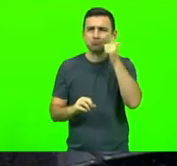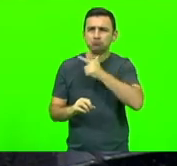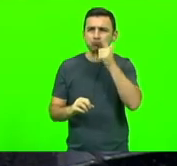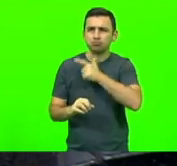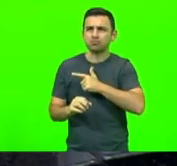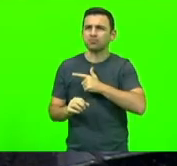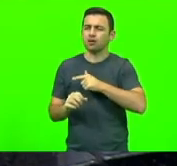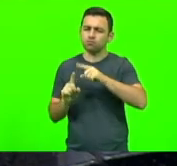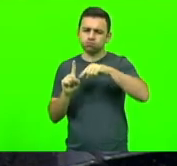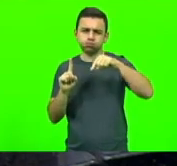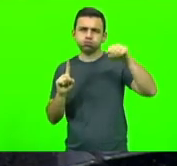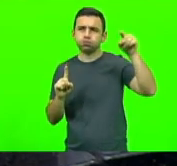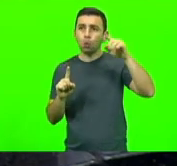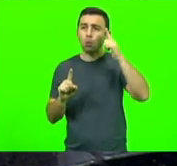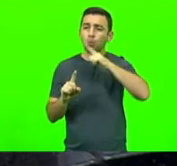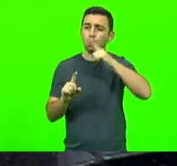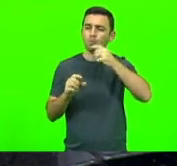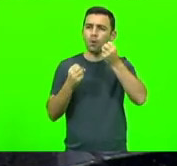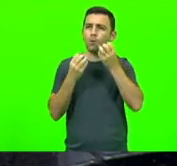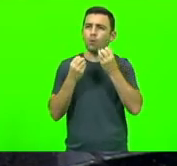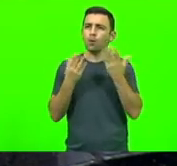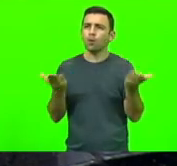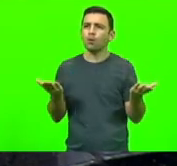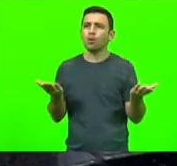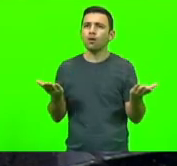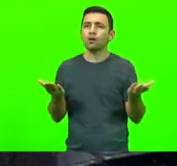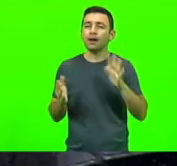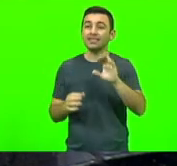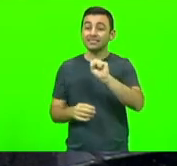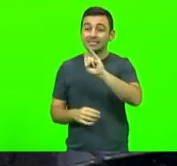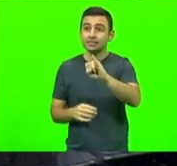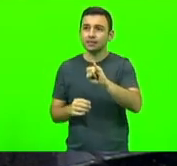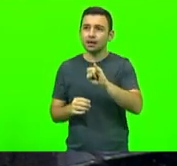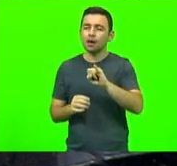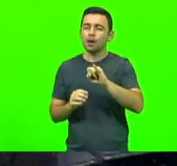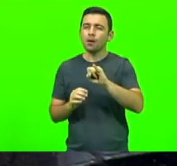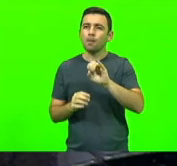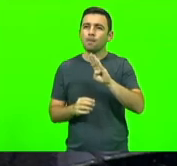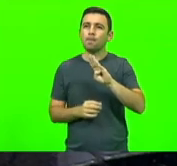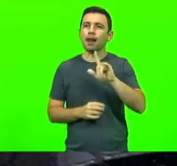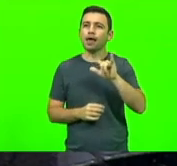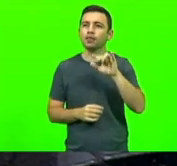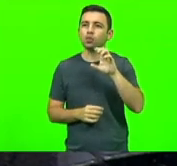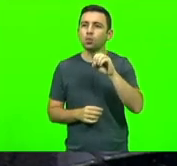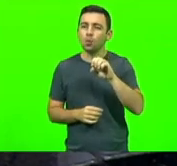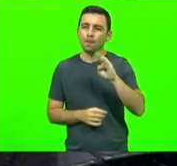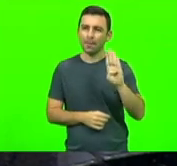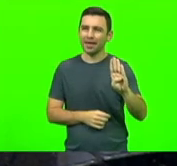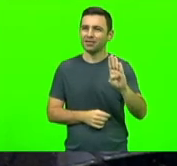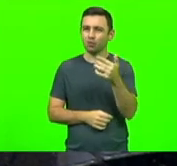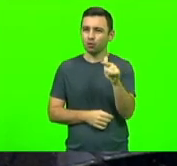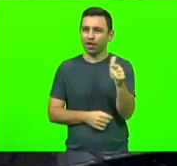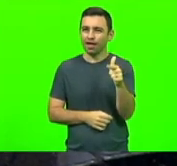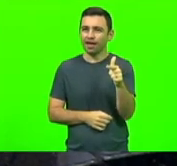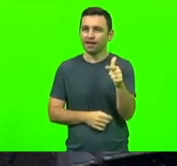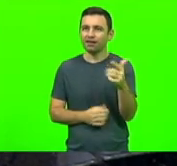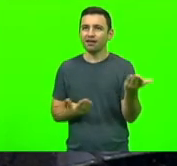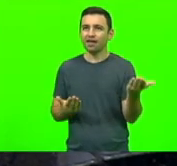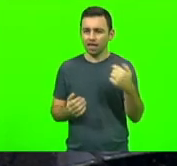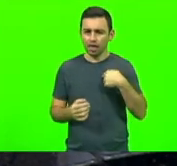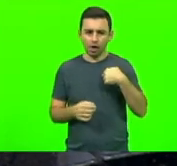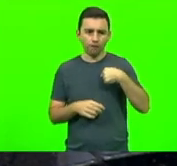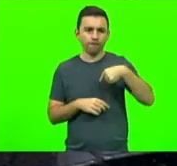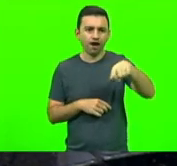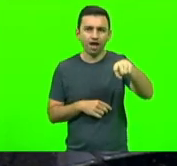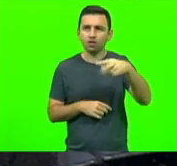números altíssimos, mas se eu não tenho plano B, se eu sou obrigado, mas ninguém é obrigado a se vacinar. Tá, mas espera aí, se eu não posso circular, eu estou